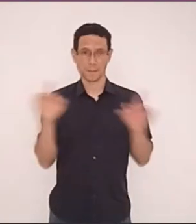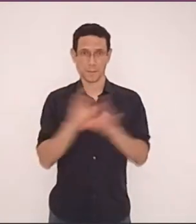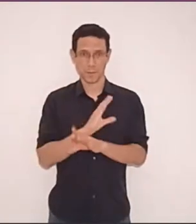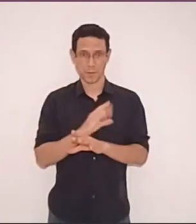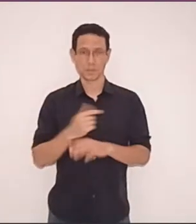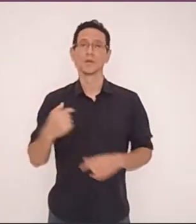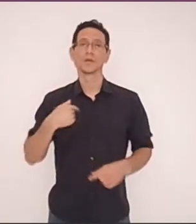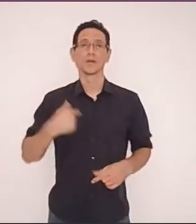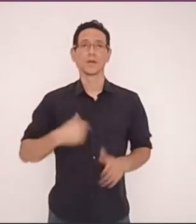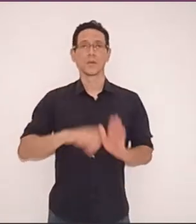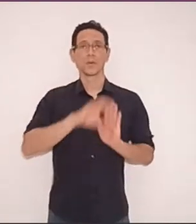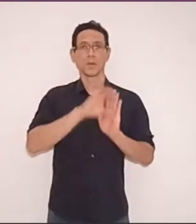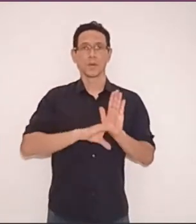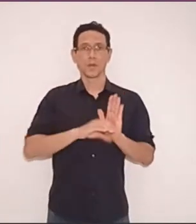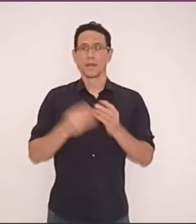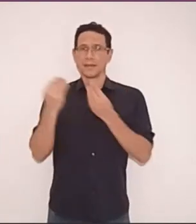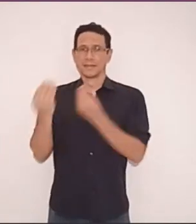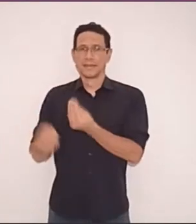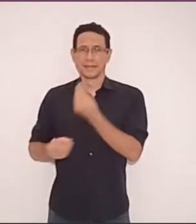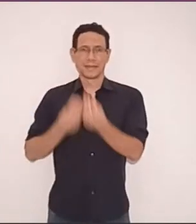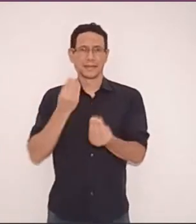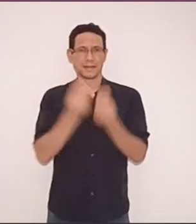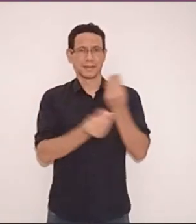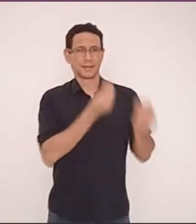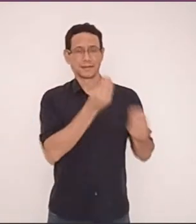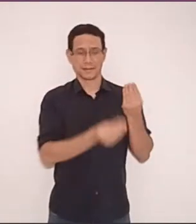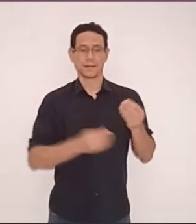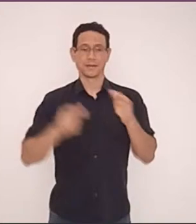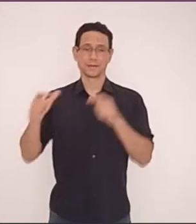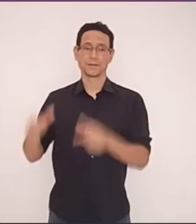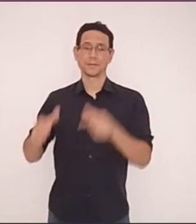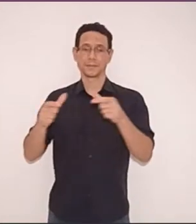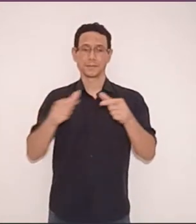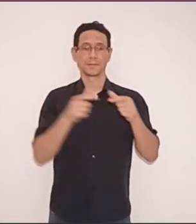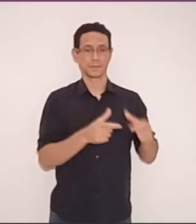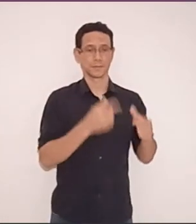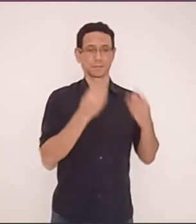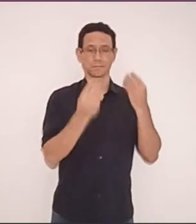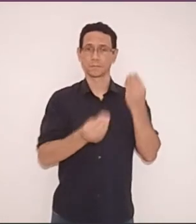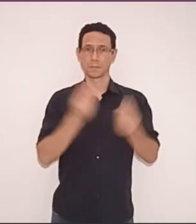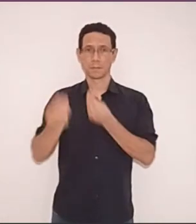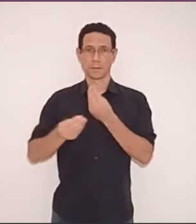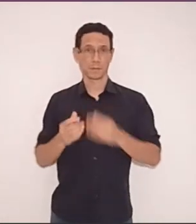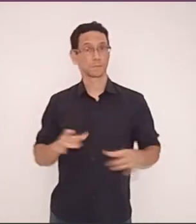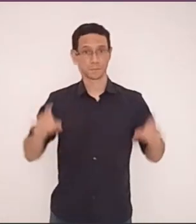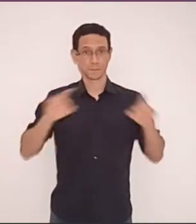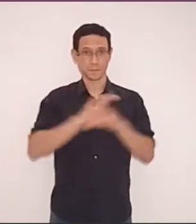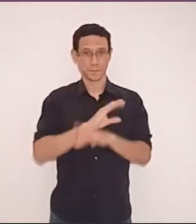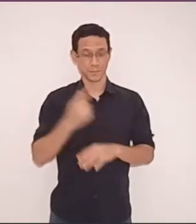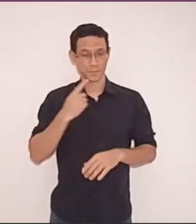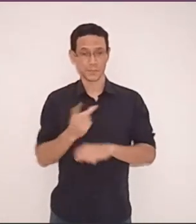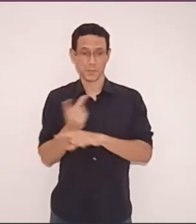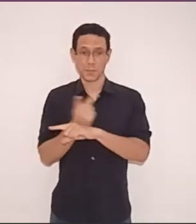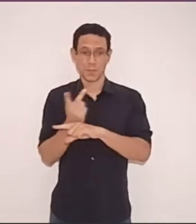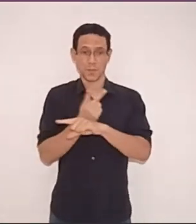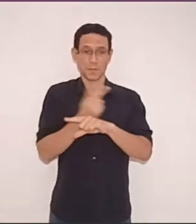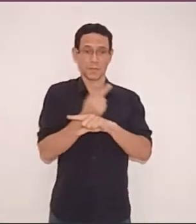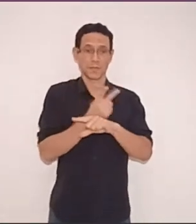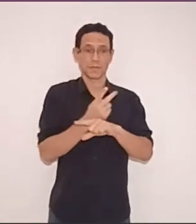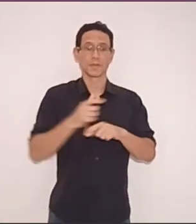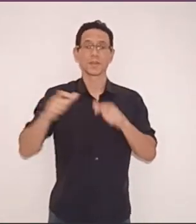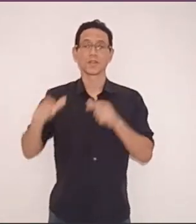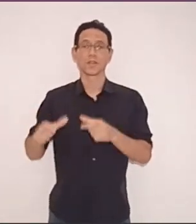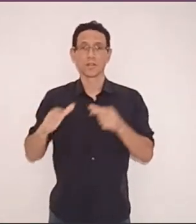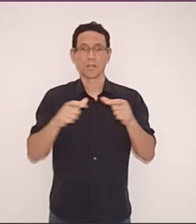comecei a entregar currículos em diversos lugares né É aquele momento que você termina o ensino médio e começa a procurar emprego